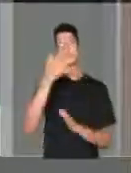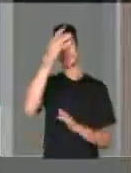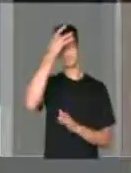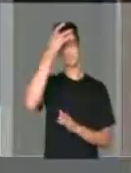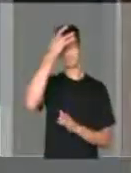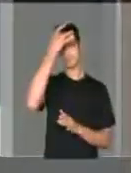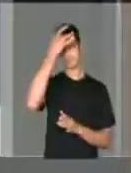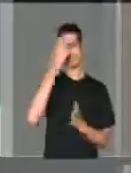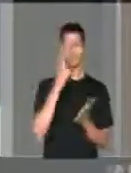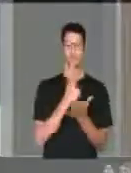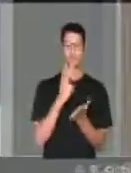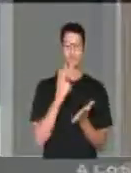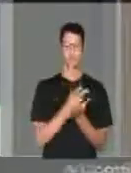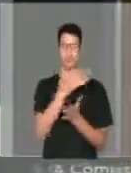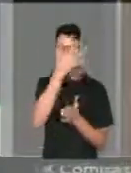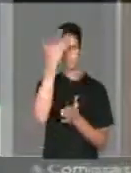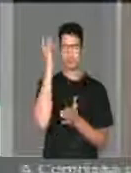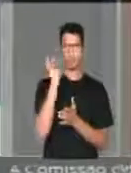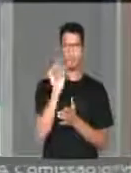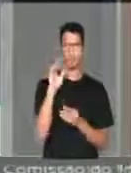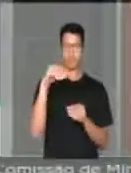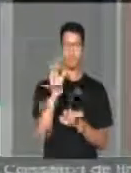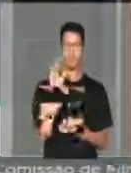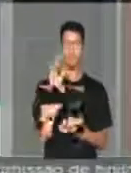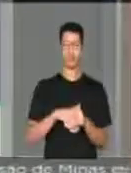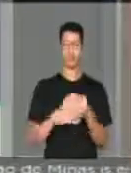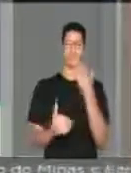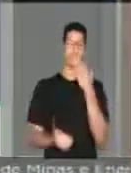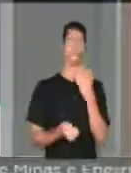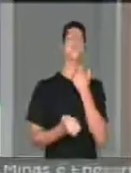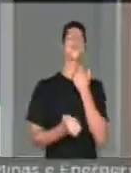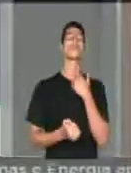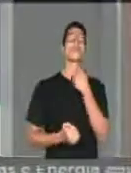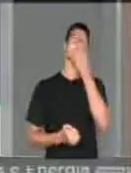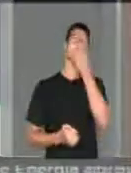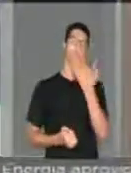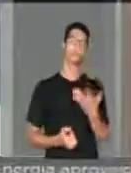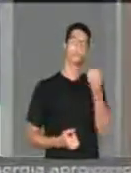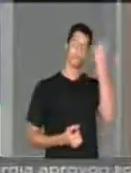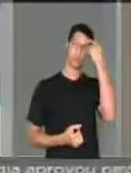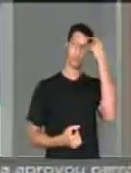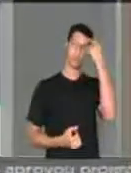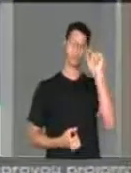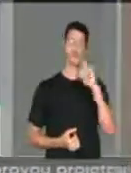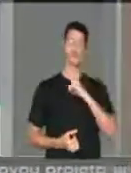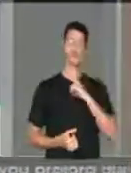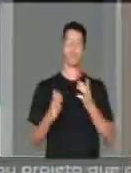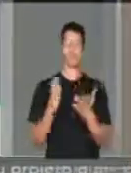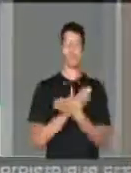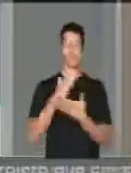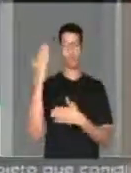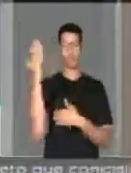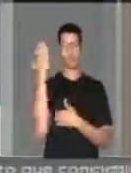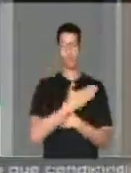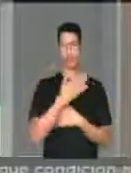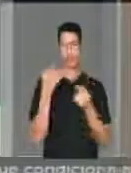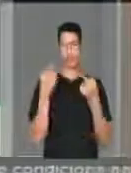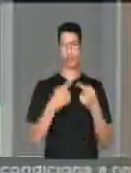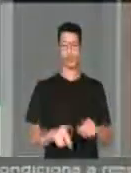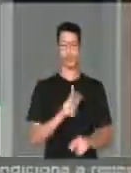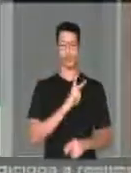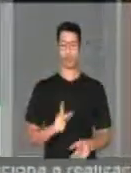consciência. Mesmo aqueles que votaram de boa vontade, pensando que tinha alguma prova contra